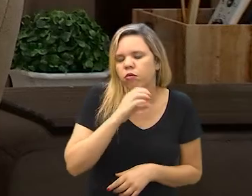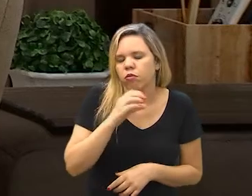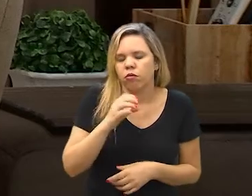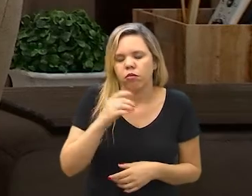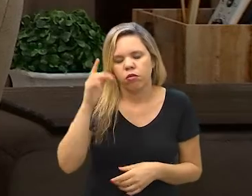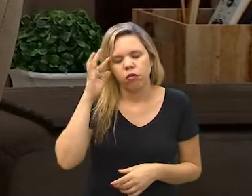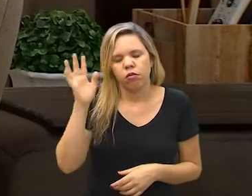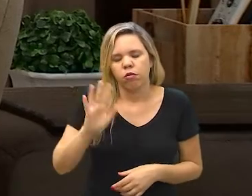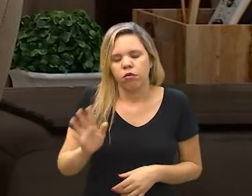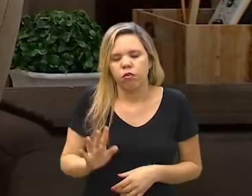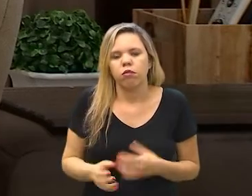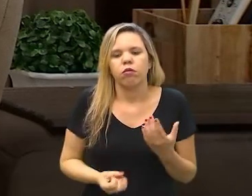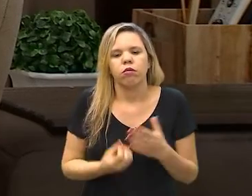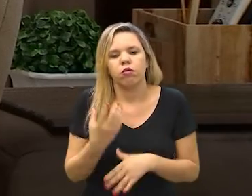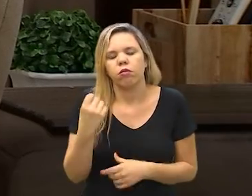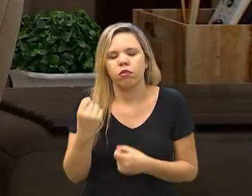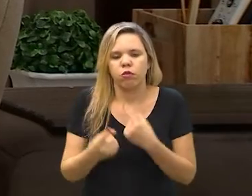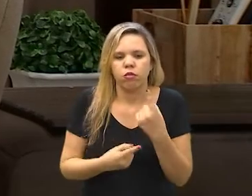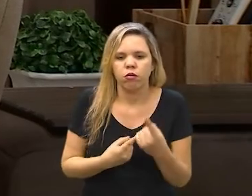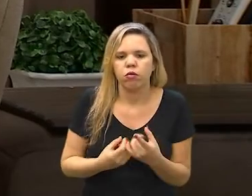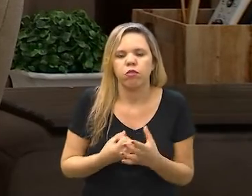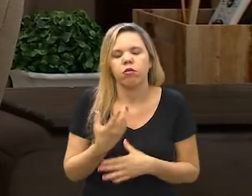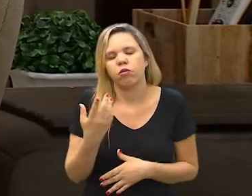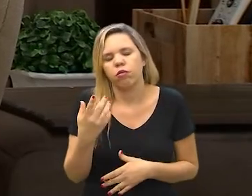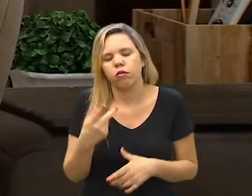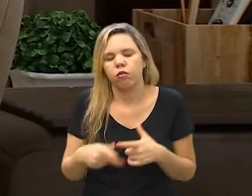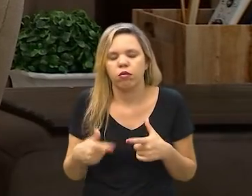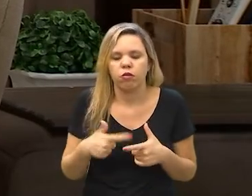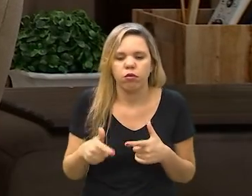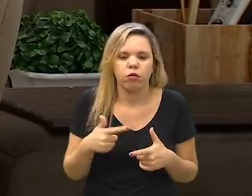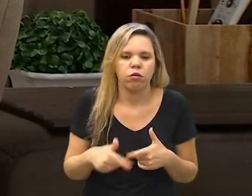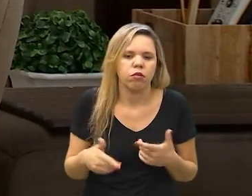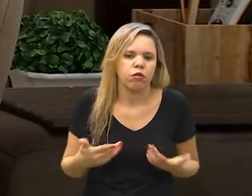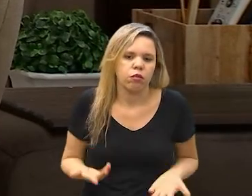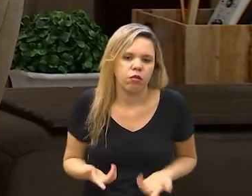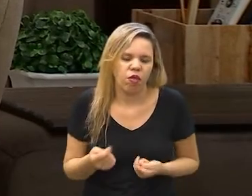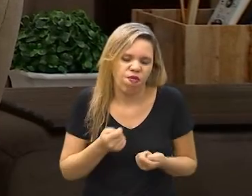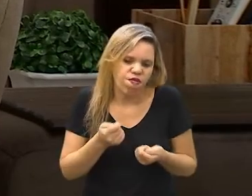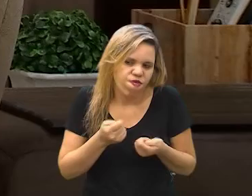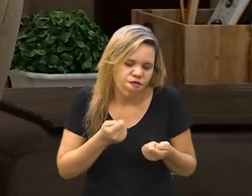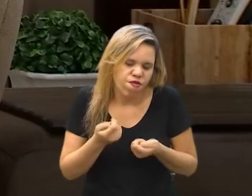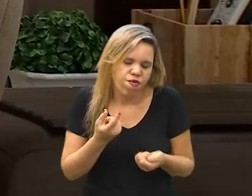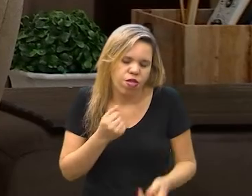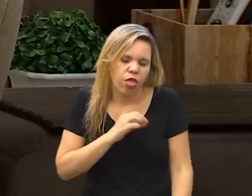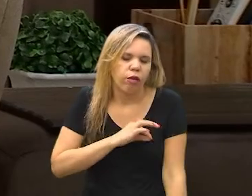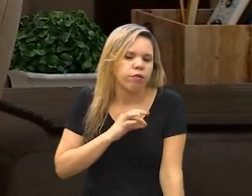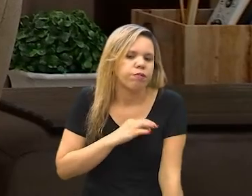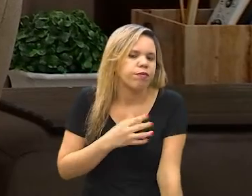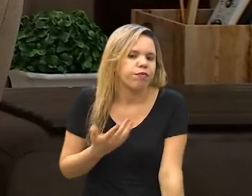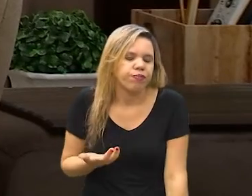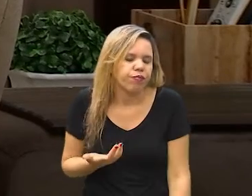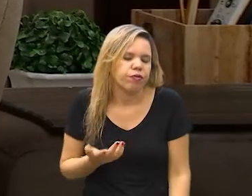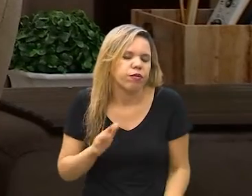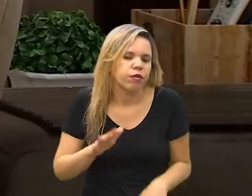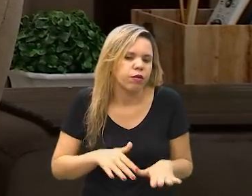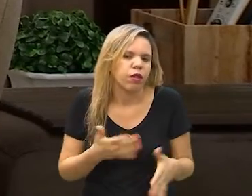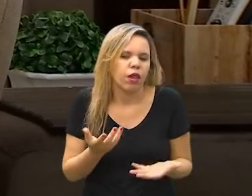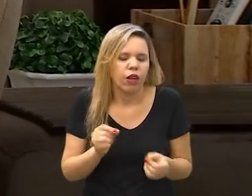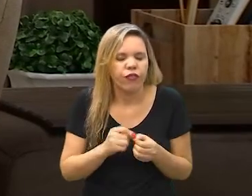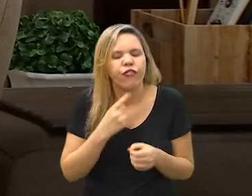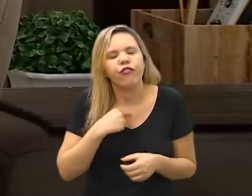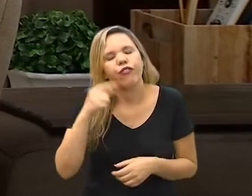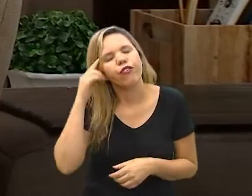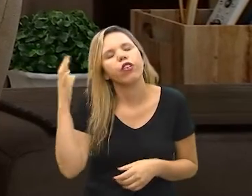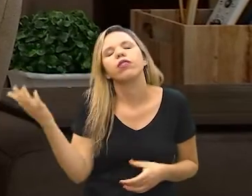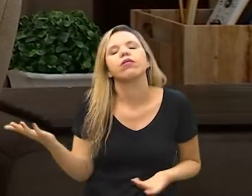está imaginando que eventualmente, né, vai acontecer algum problema. Economizar um dinheiro, porque em algum momento eu quero realizar um